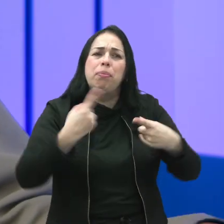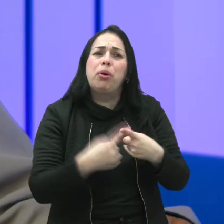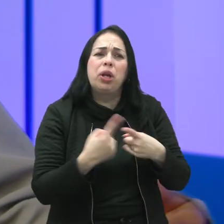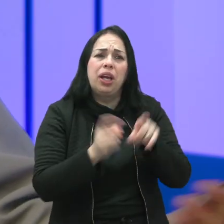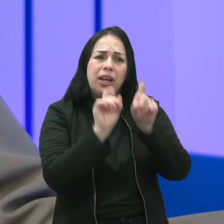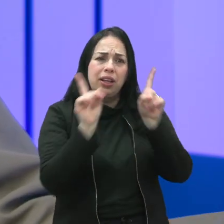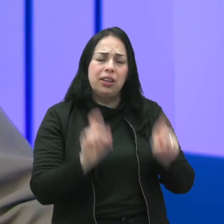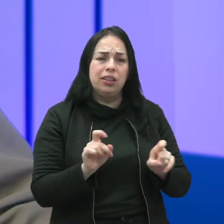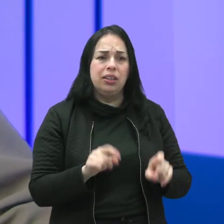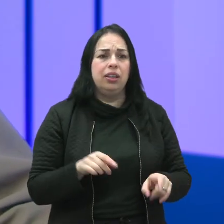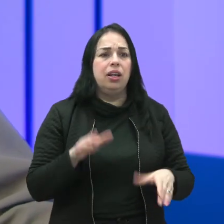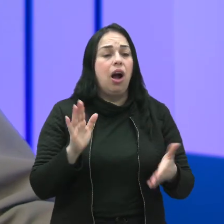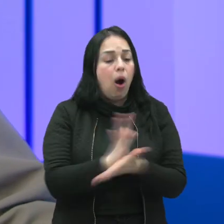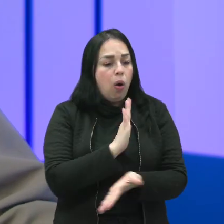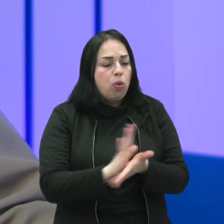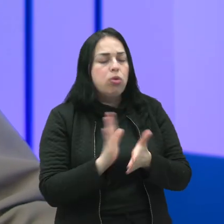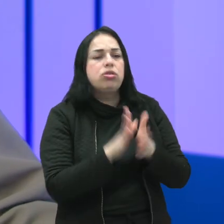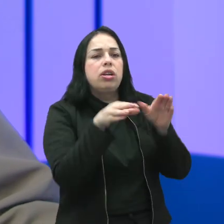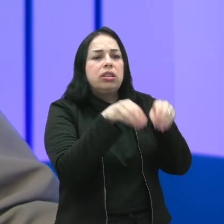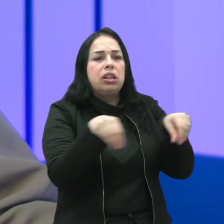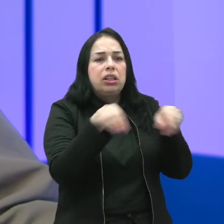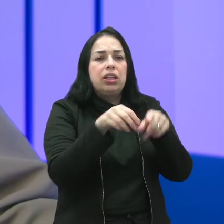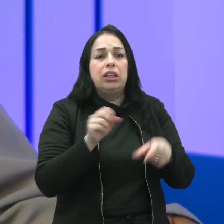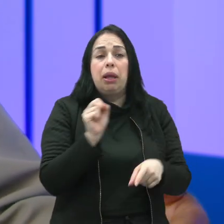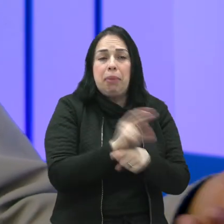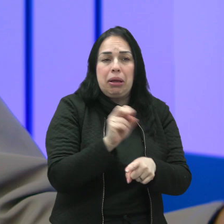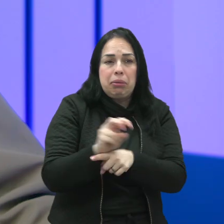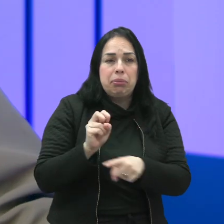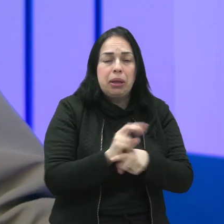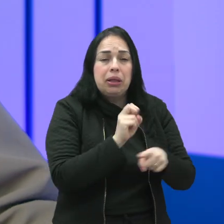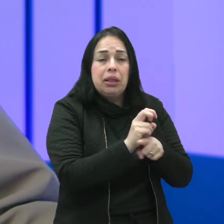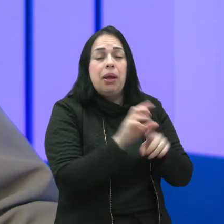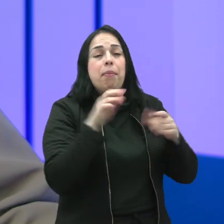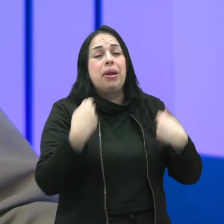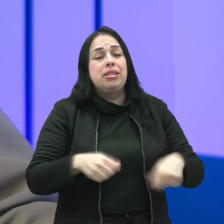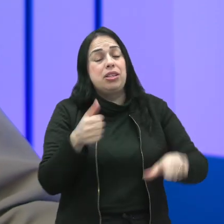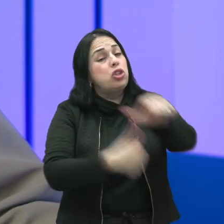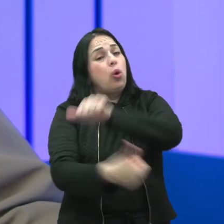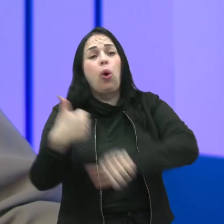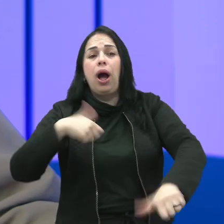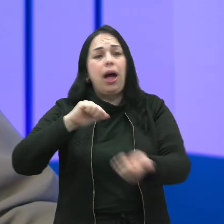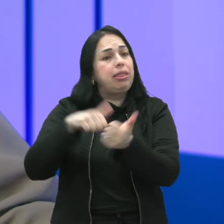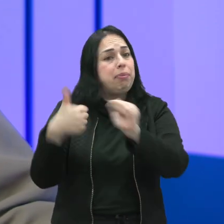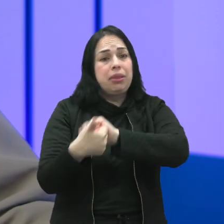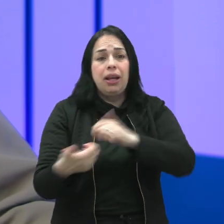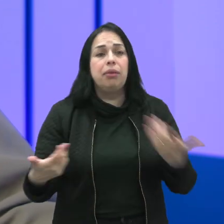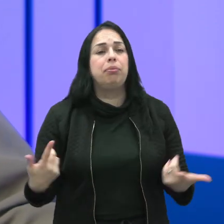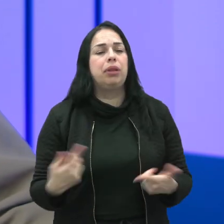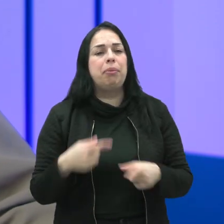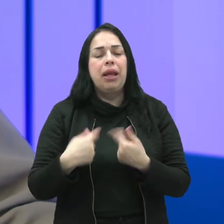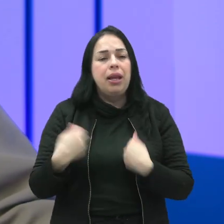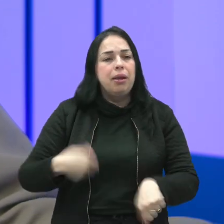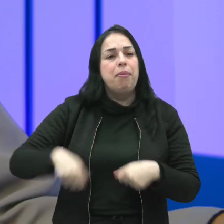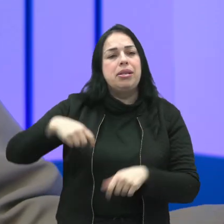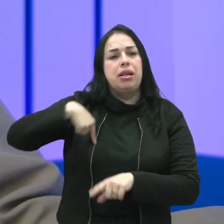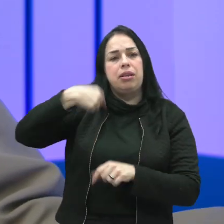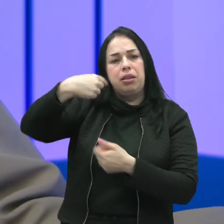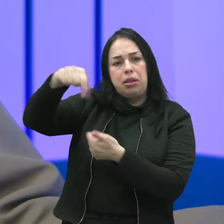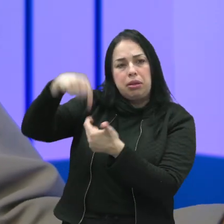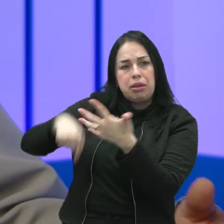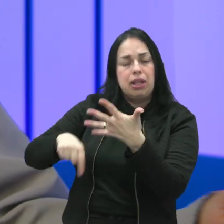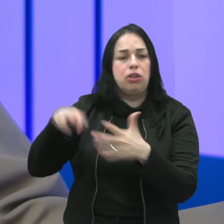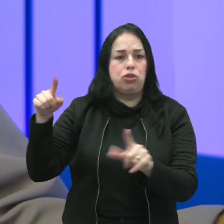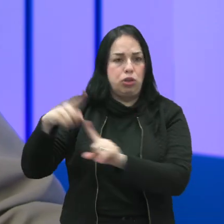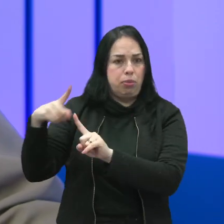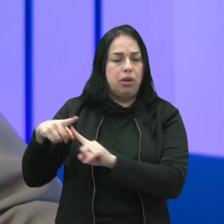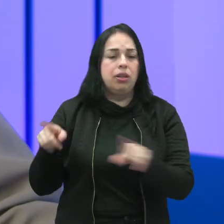solo vivo, né? A gente tem um solo só como uma base para pôr os fertilizantes. Por que a gente não tem uma agricultura mais inteligente, né? E trabalha com essa diversidade? E a nossa alimentação